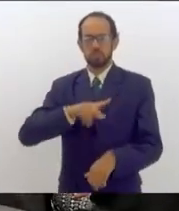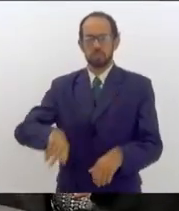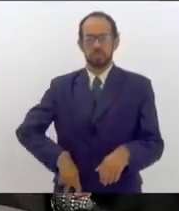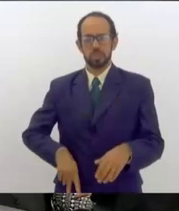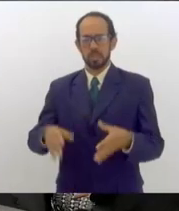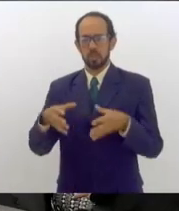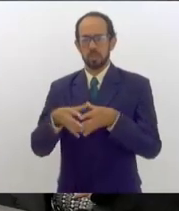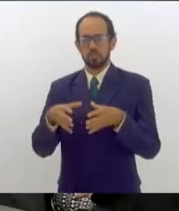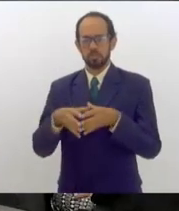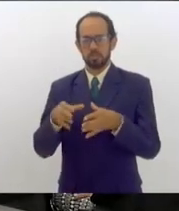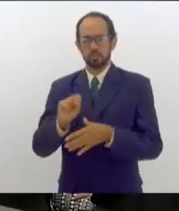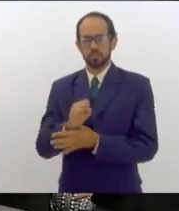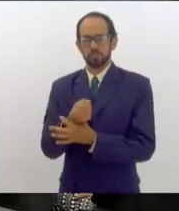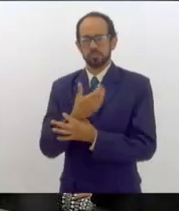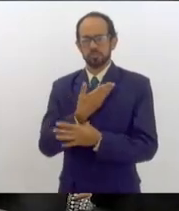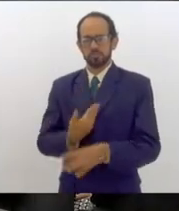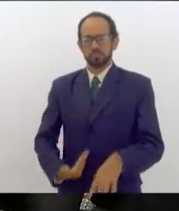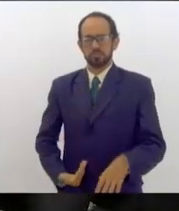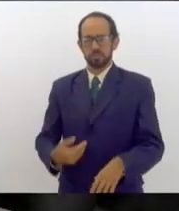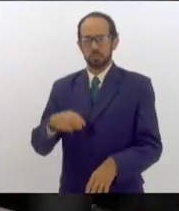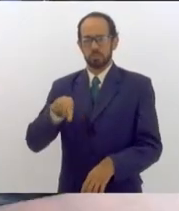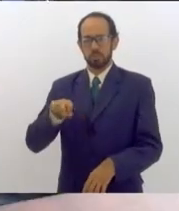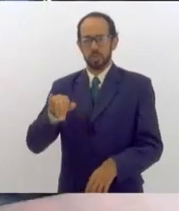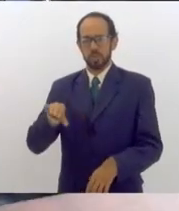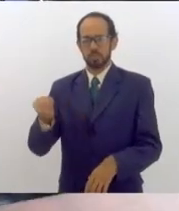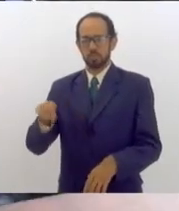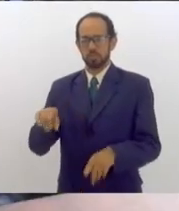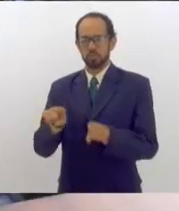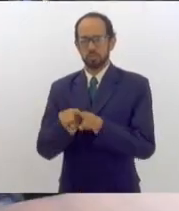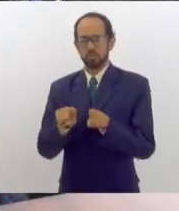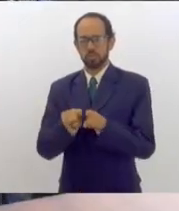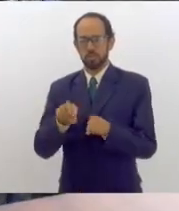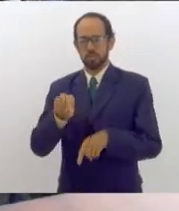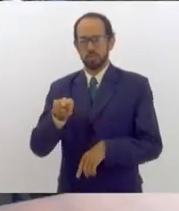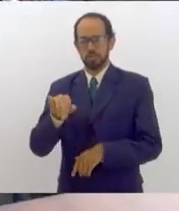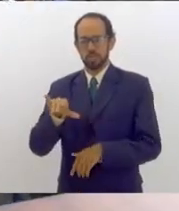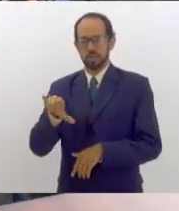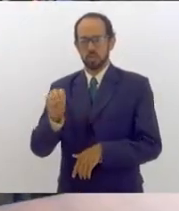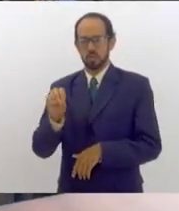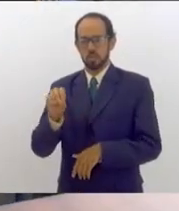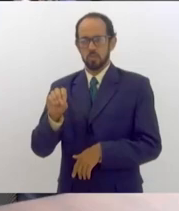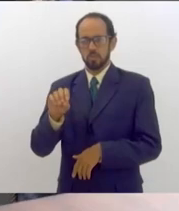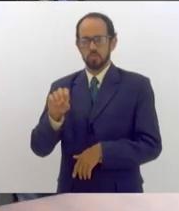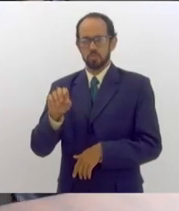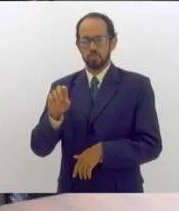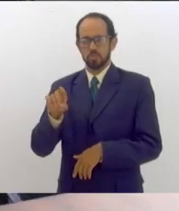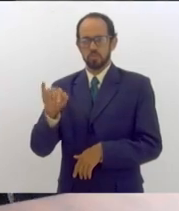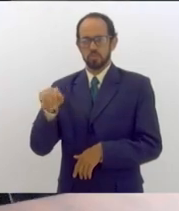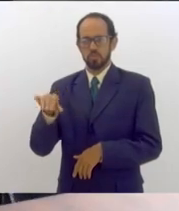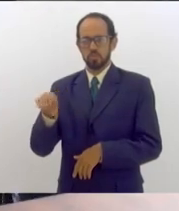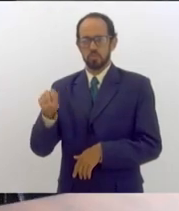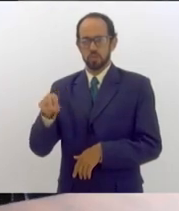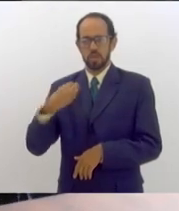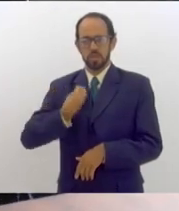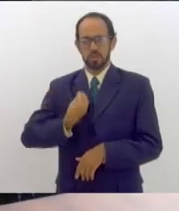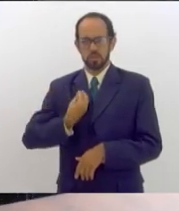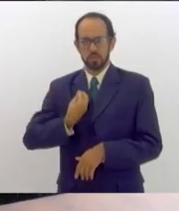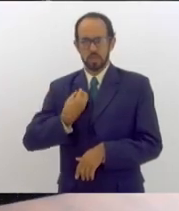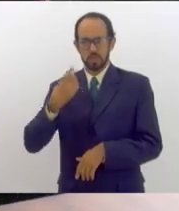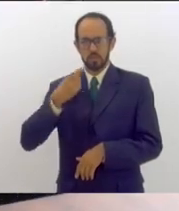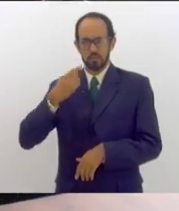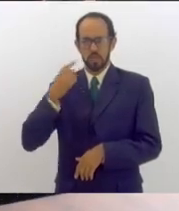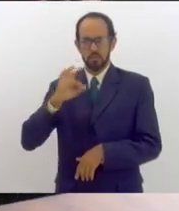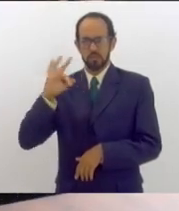Segurança Pública Deputado Marcelo Dino registrando a presença do nosso deputado federal Sargento Portugal